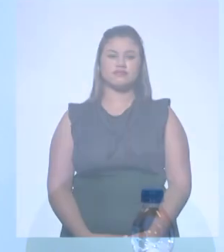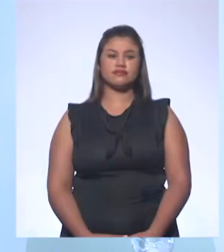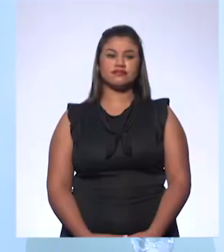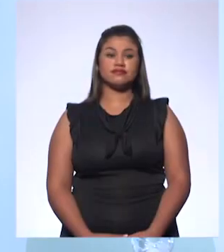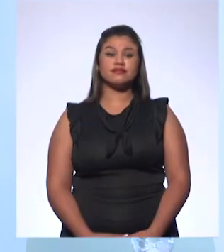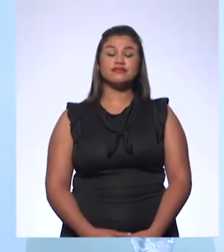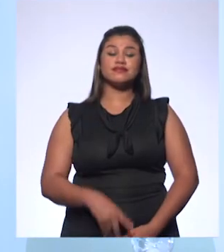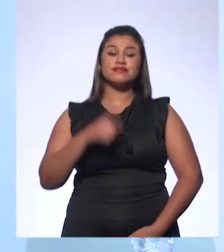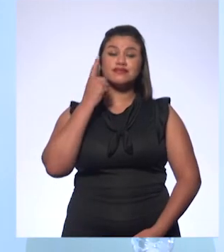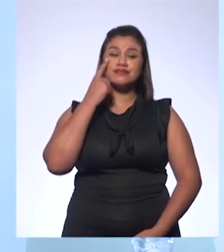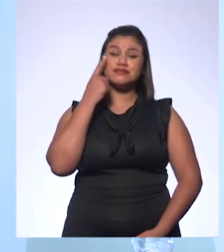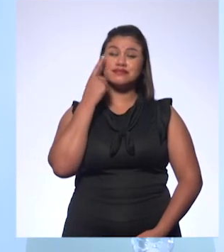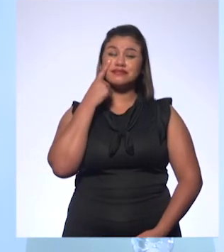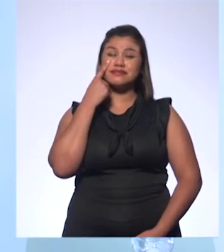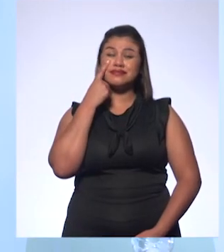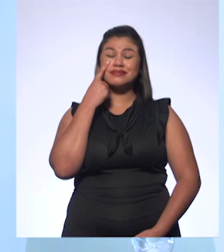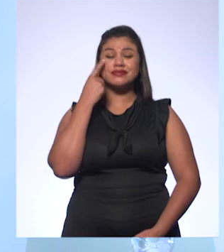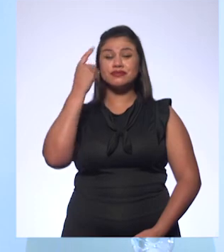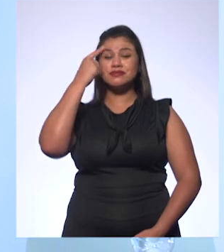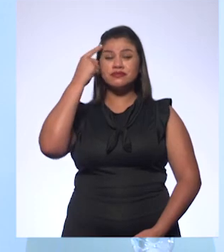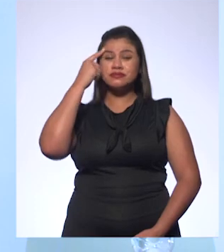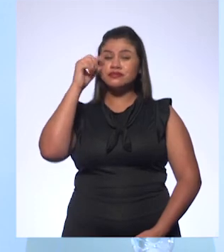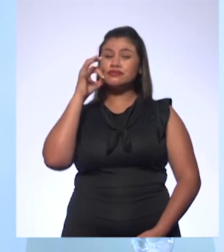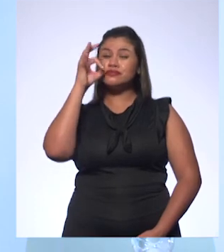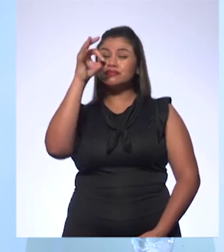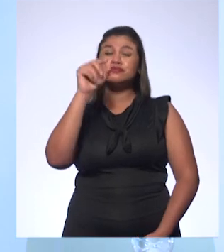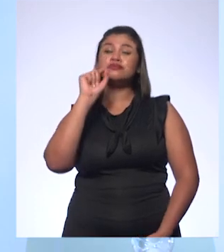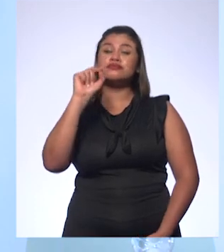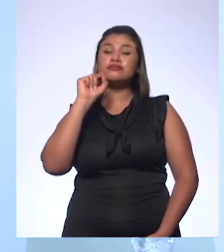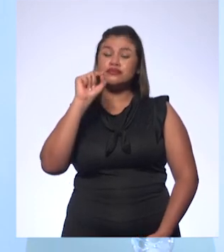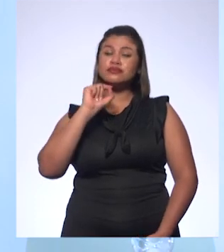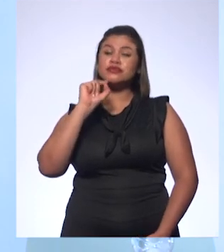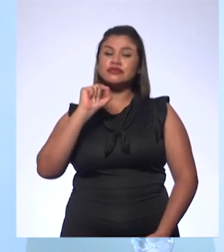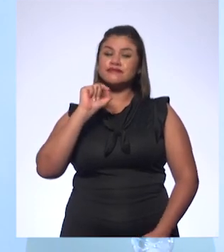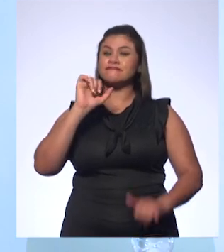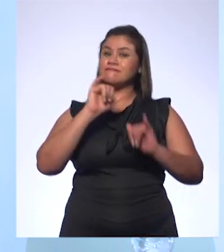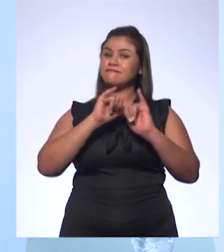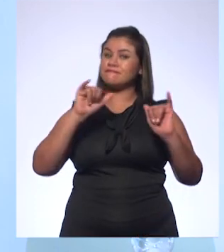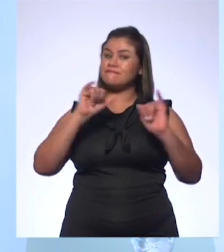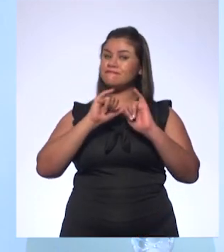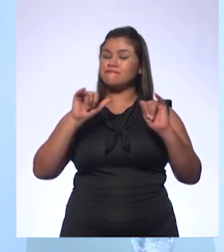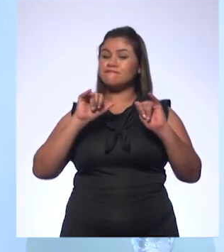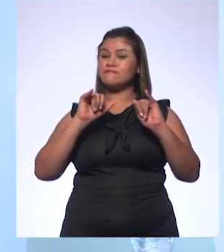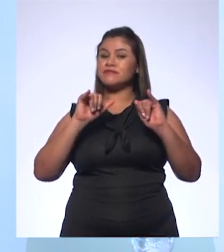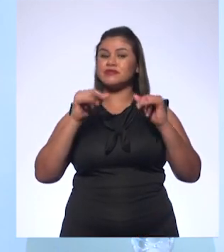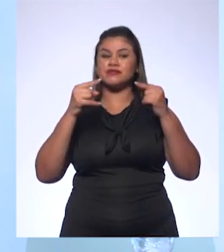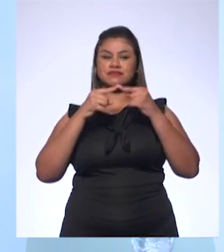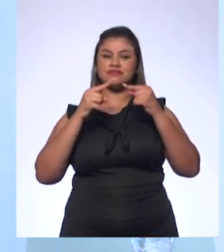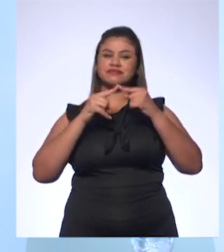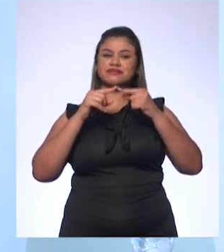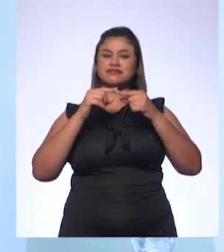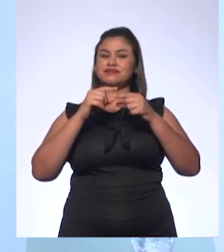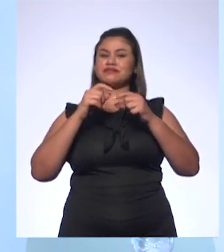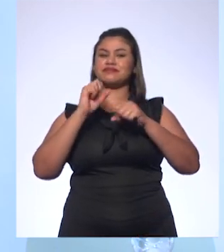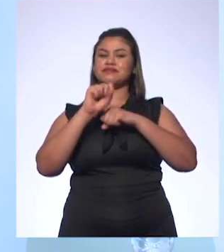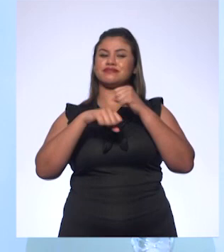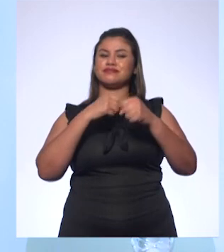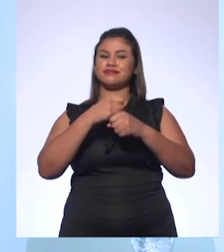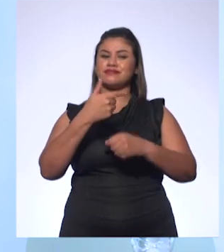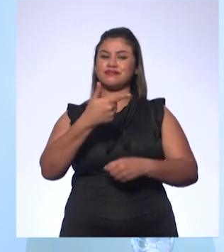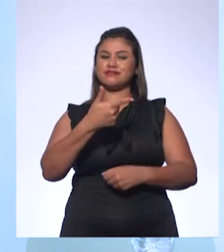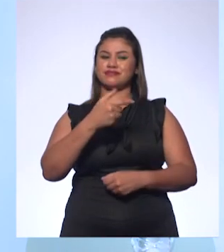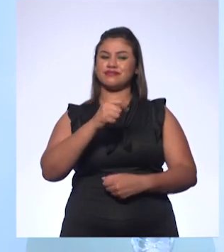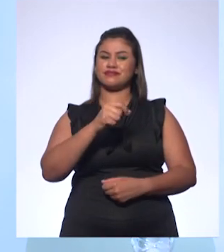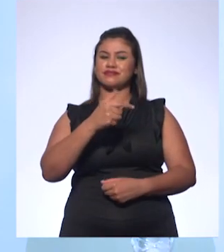Vamos aí para as expectativas dos nossos alunos, professores. Qual a notícia aí que vai ser vinculada em 2021? E